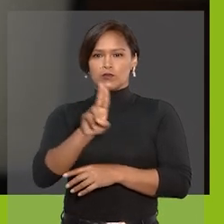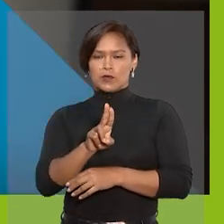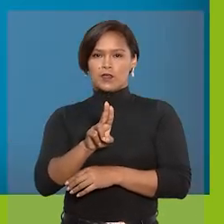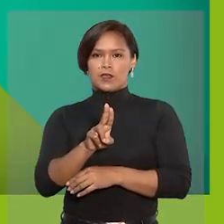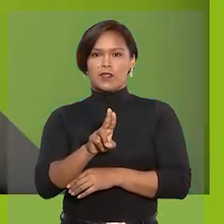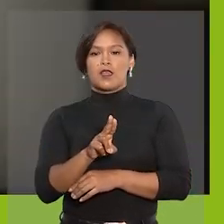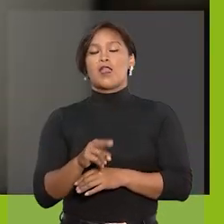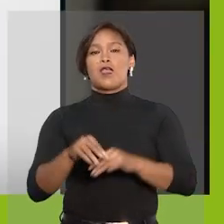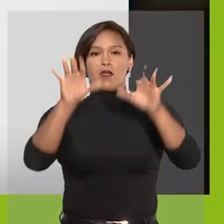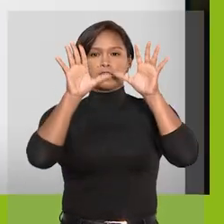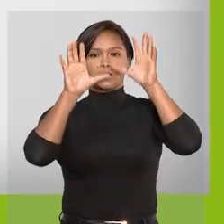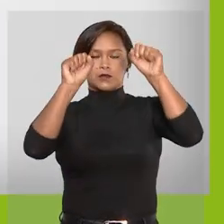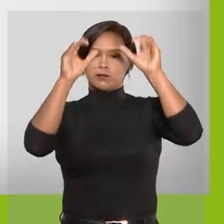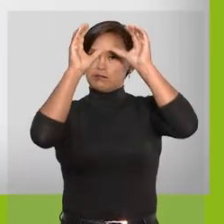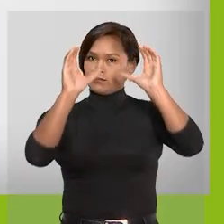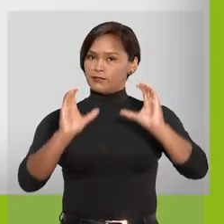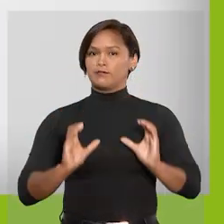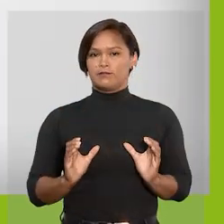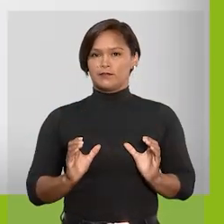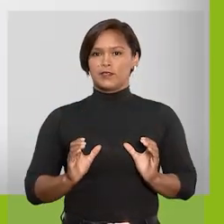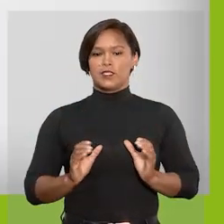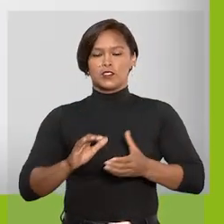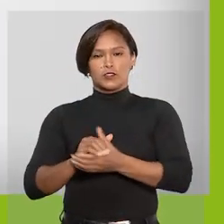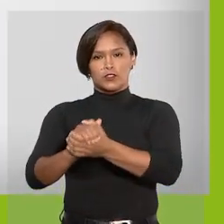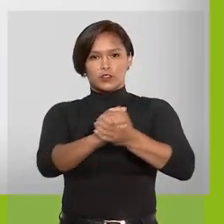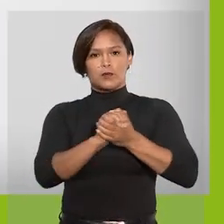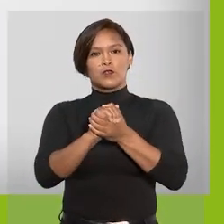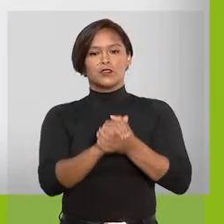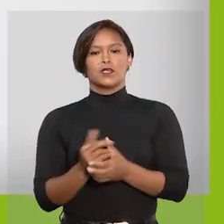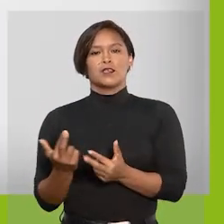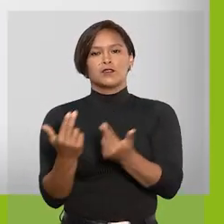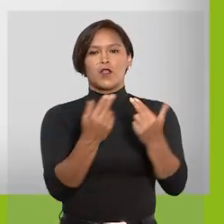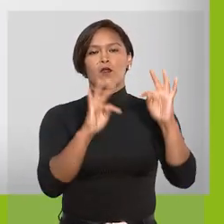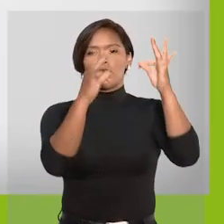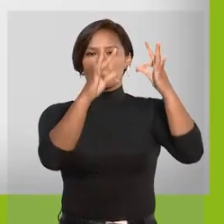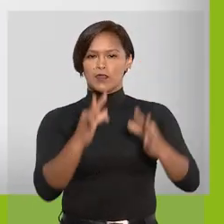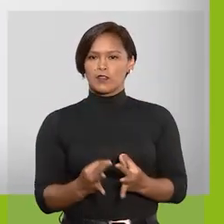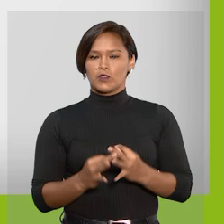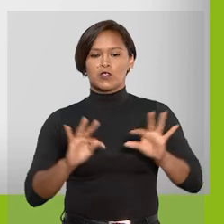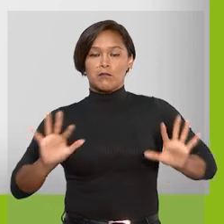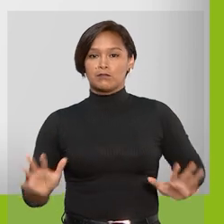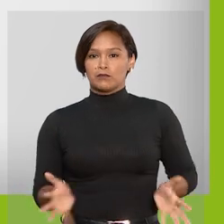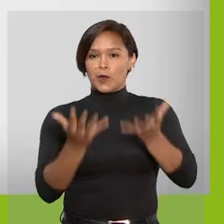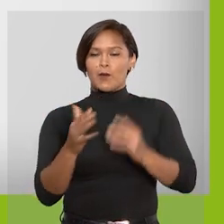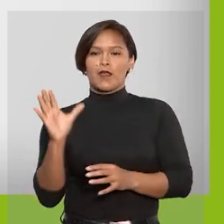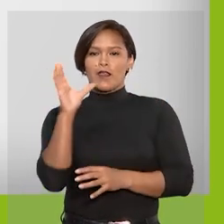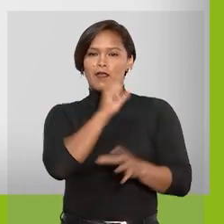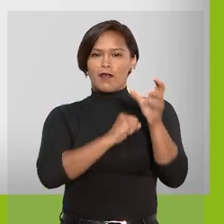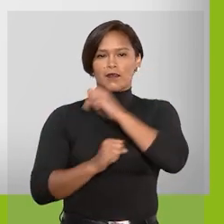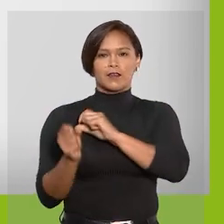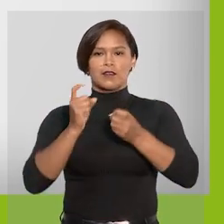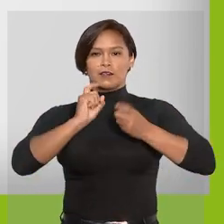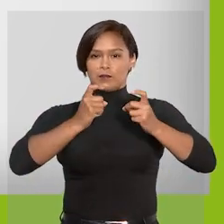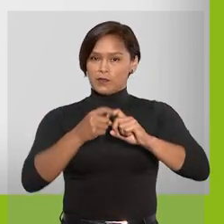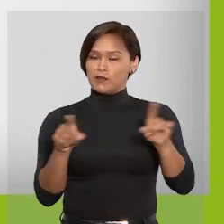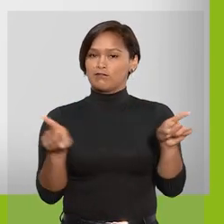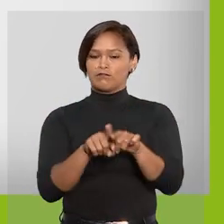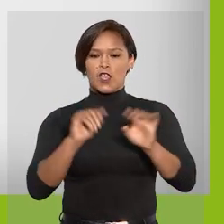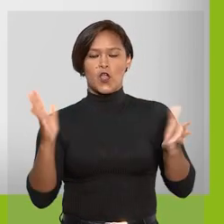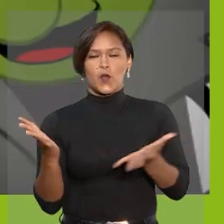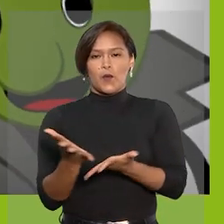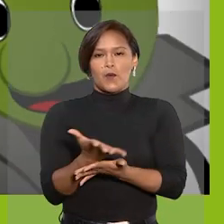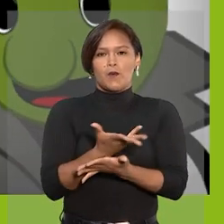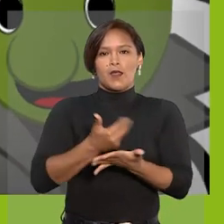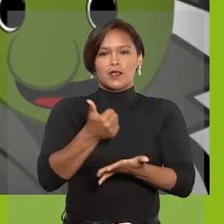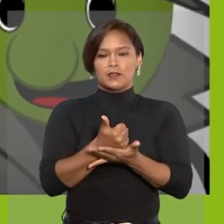É o Tribunal da Cidadania, de mãos dadas com a tecnologia, promovendo eficiência administrativa e qualidade